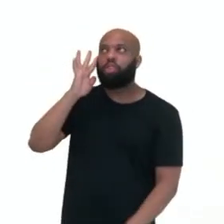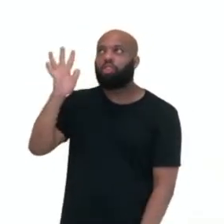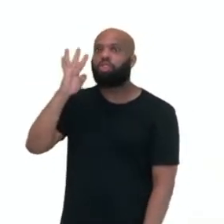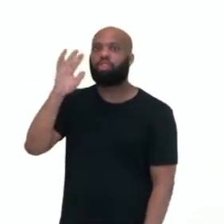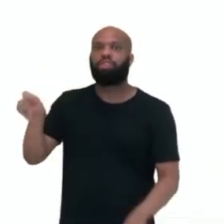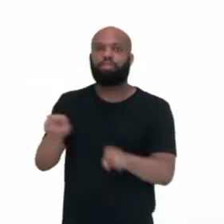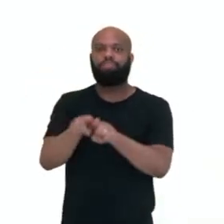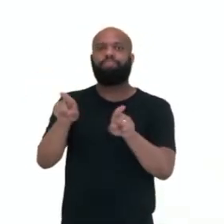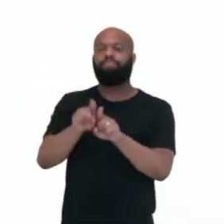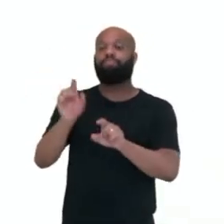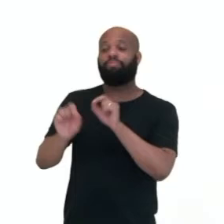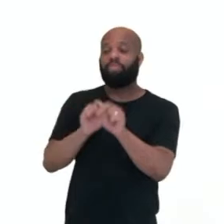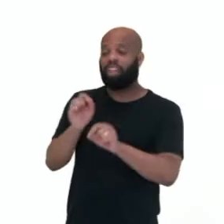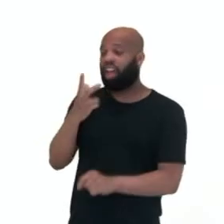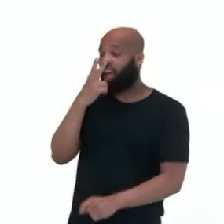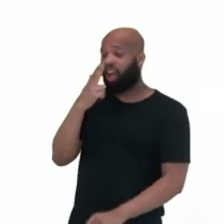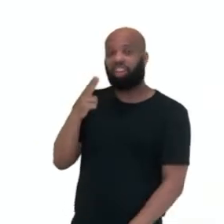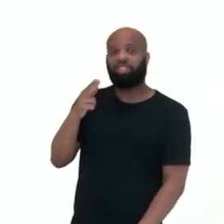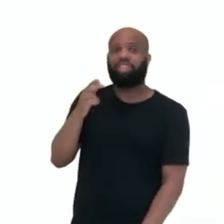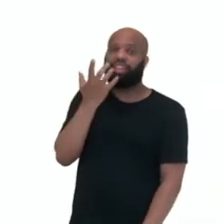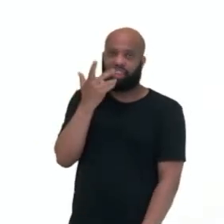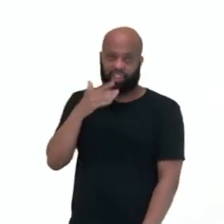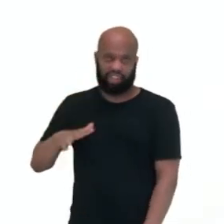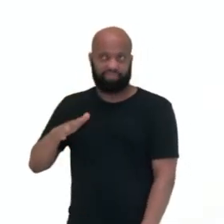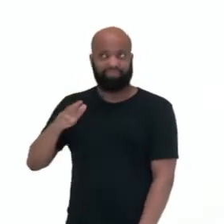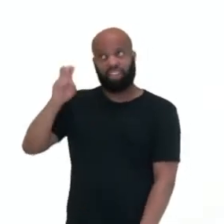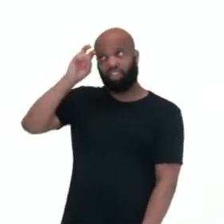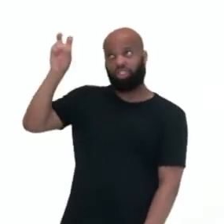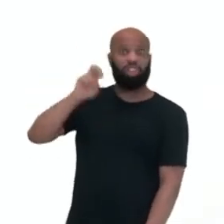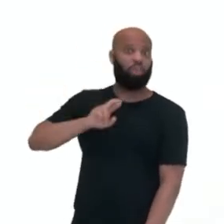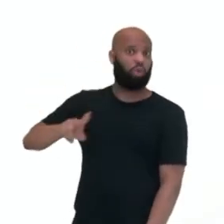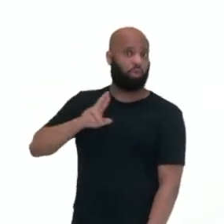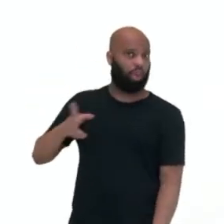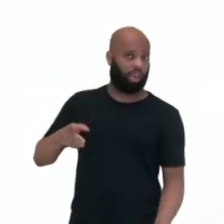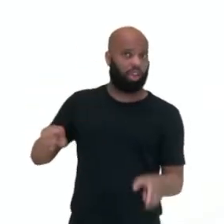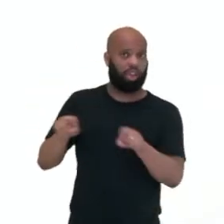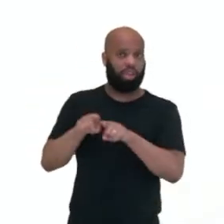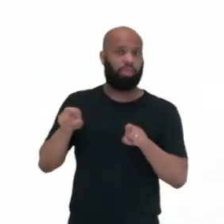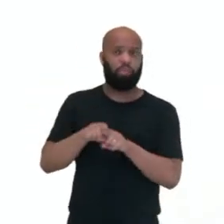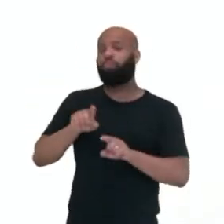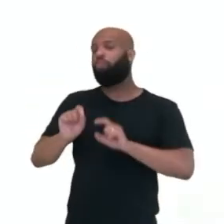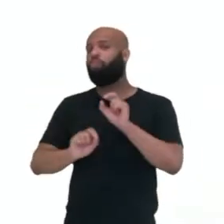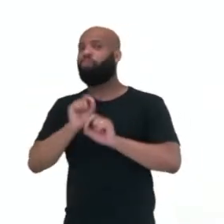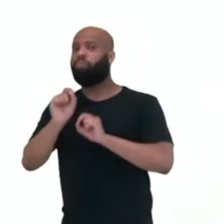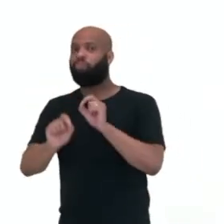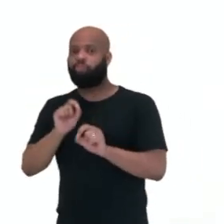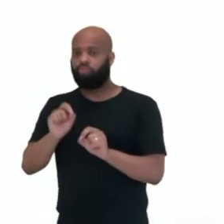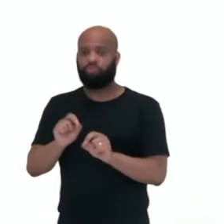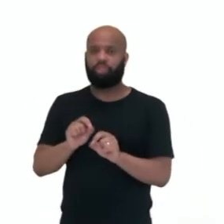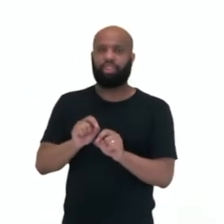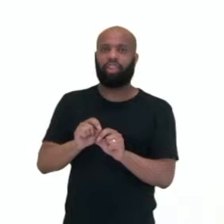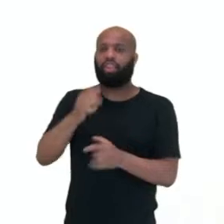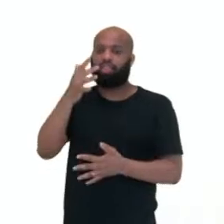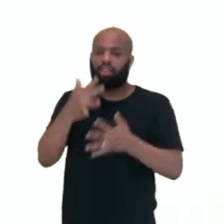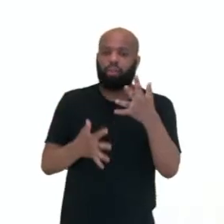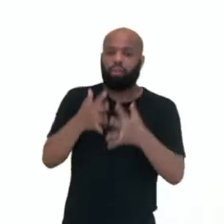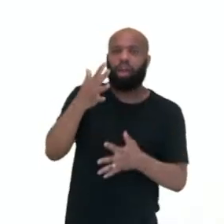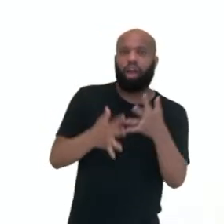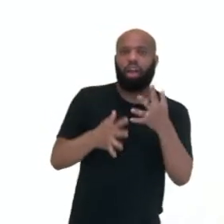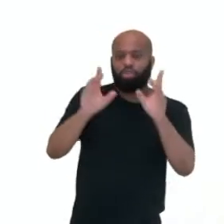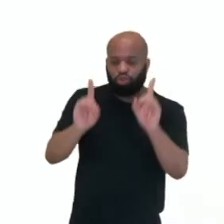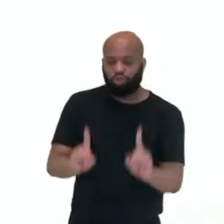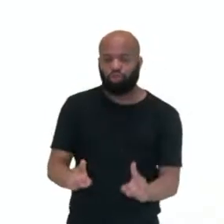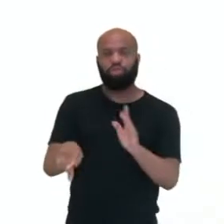subestimam a inteligência das crianças. Ferem também o direito dos pais de zelar por tudo isso. Como